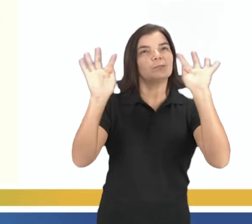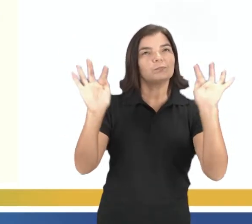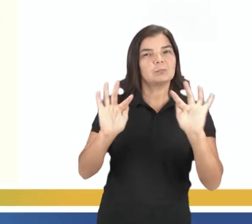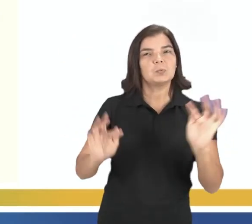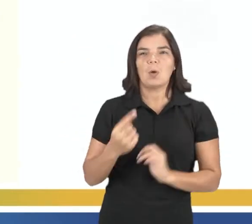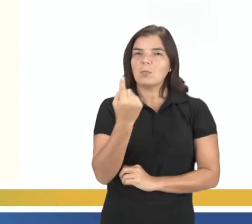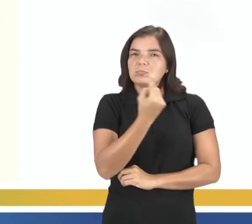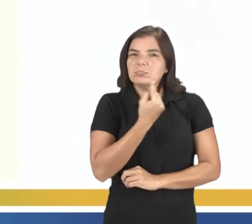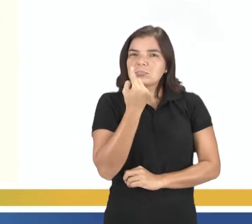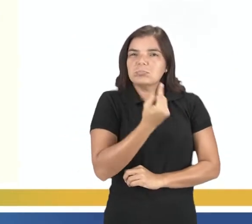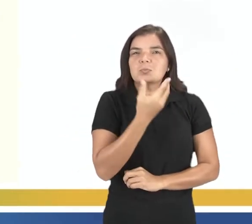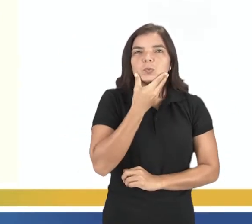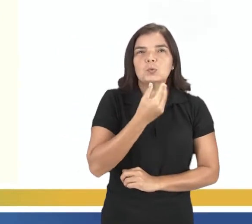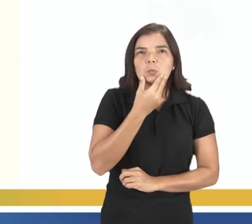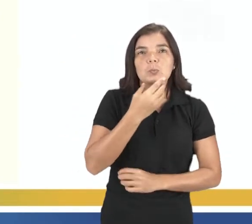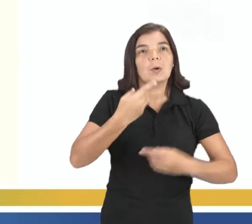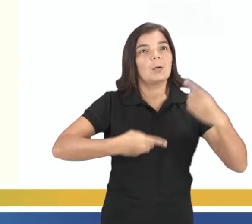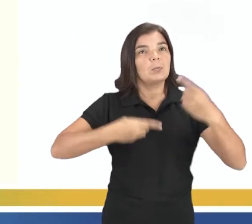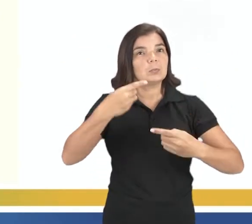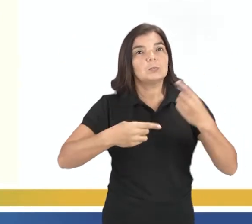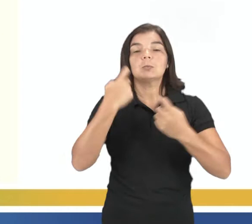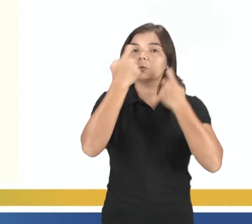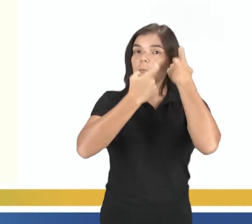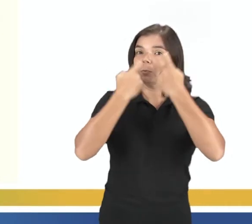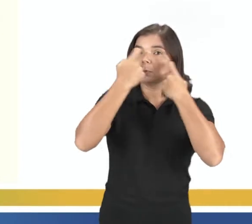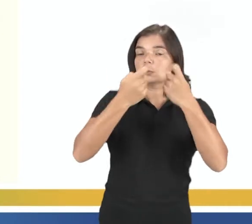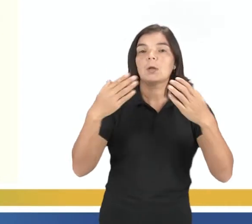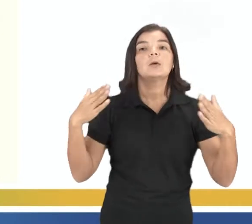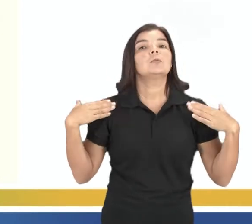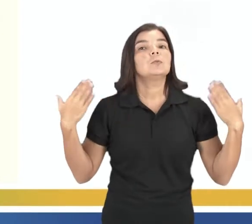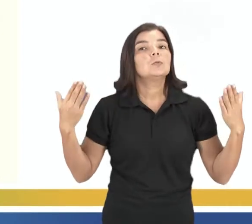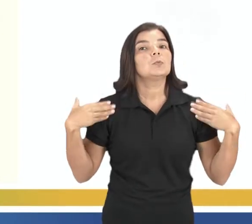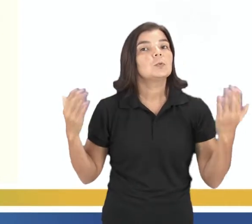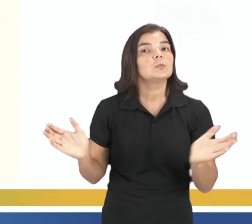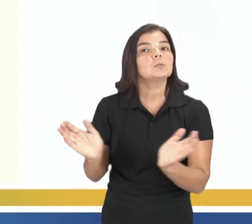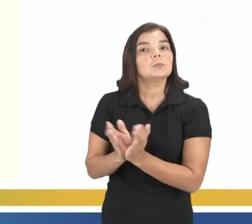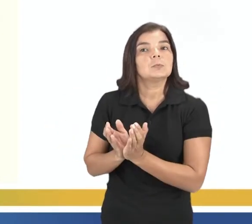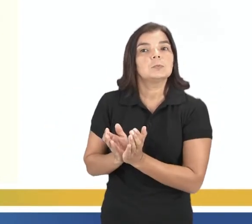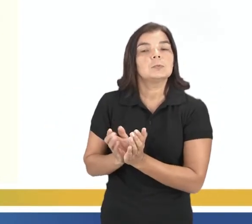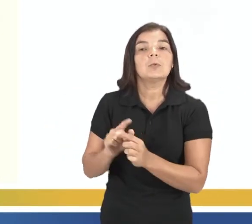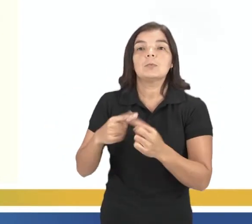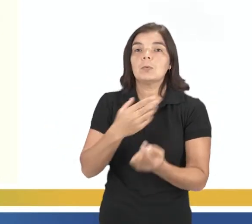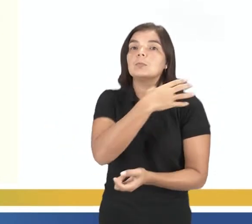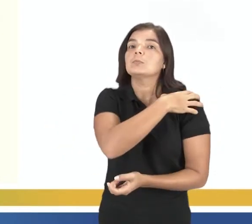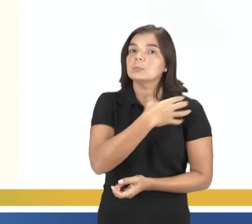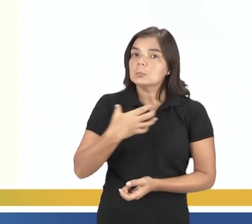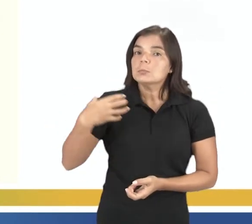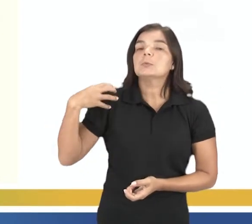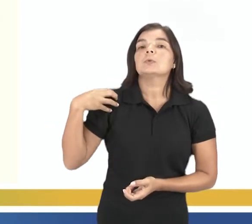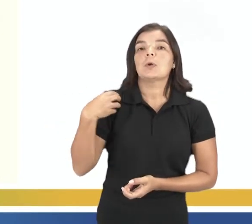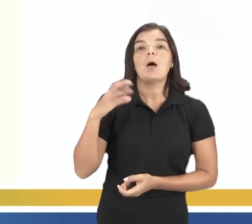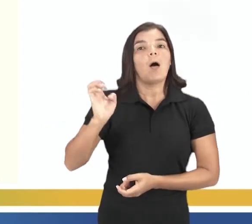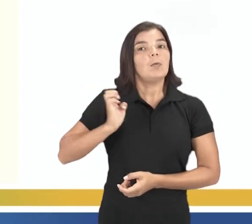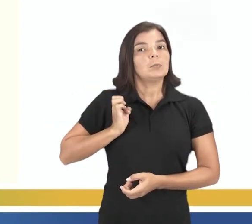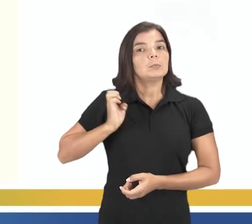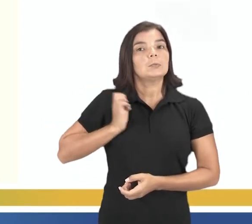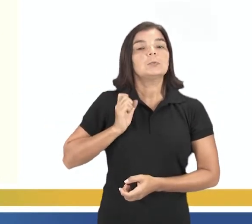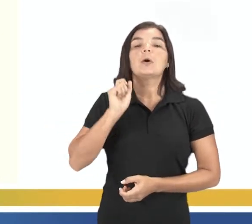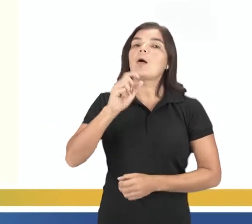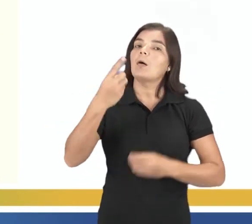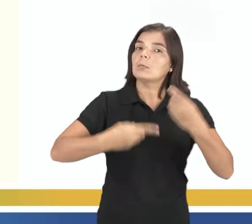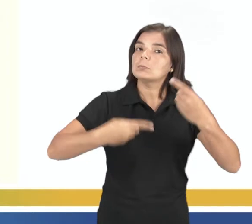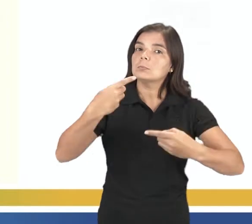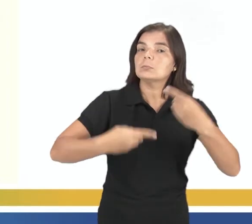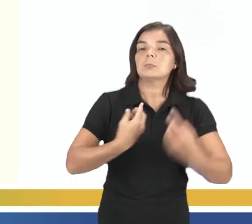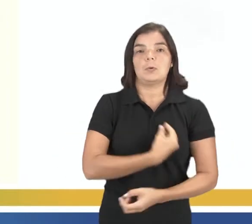felicidade individual do homem, a política se preocupa com a felicidade coletiva. Então, para Aristóteles, a ética é a